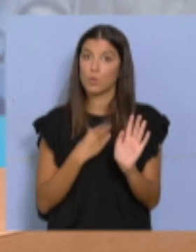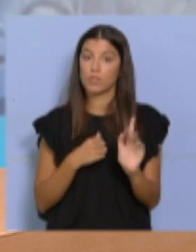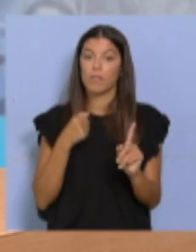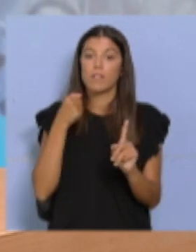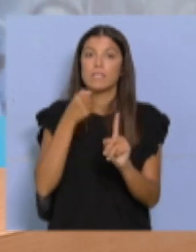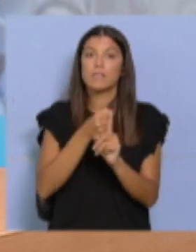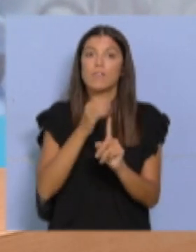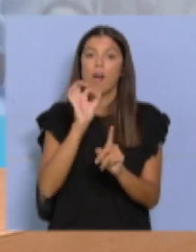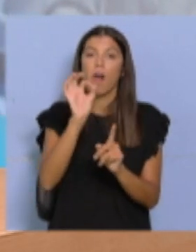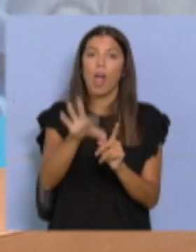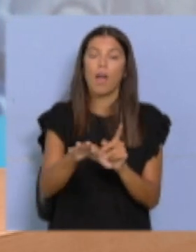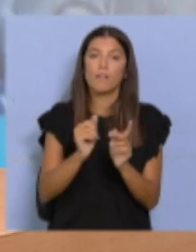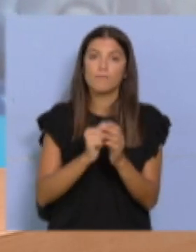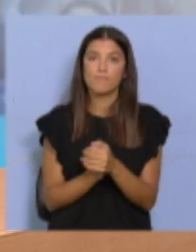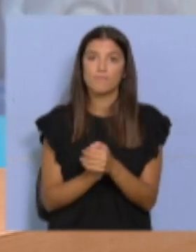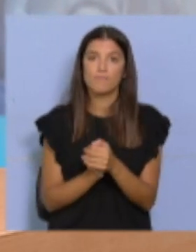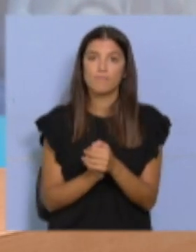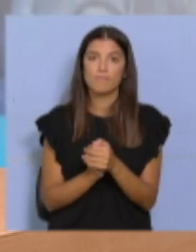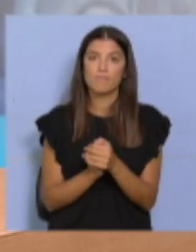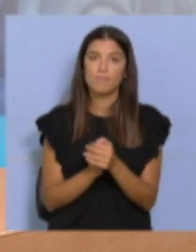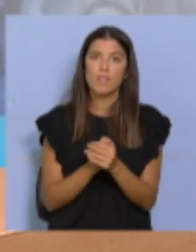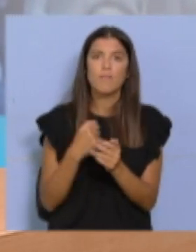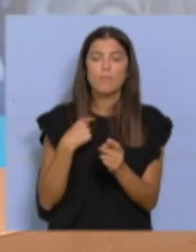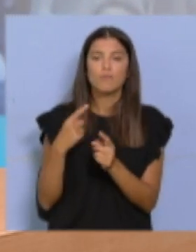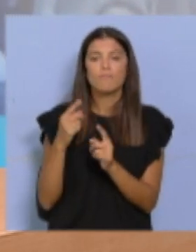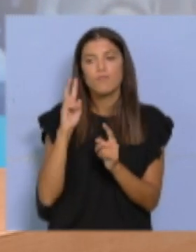atrás de outras notícias,